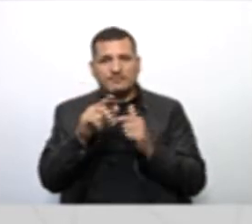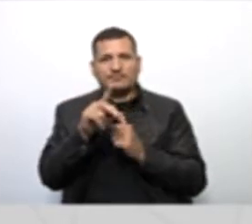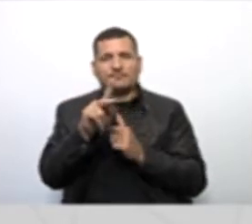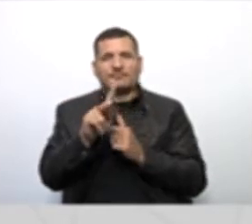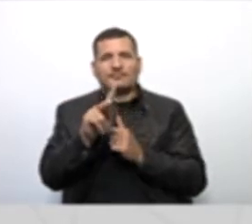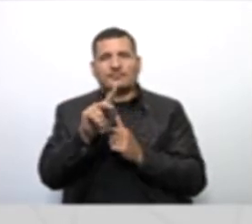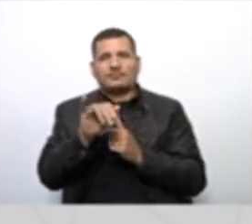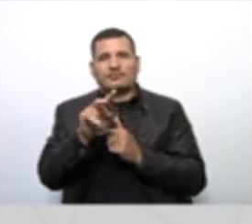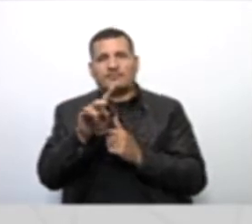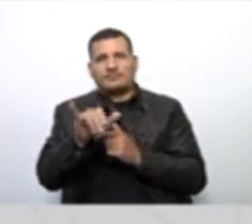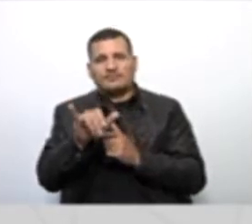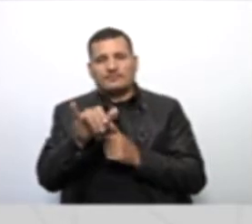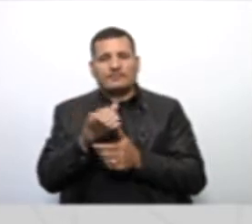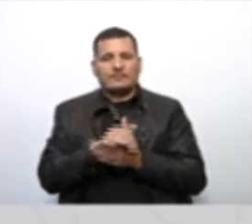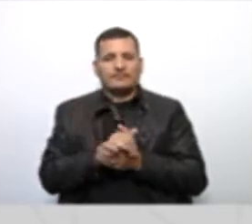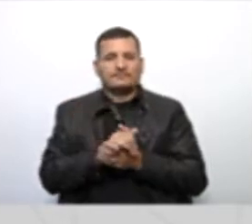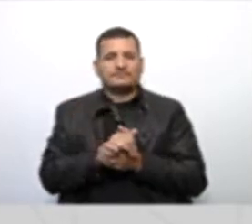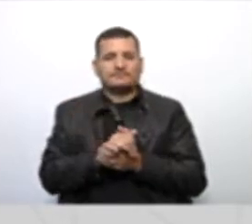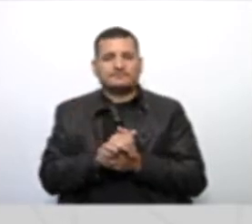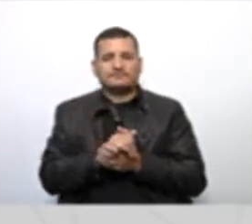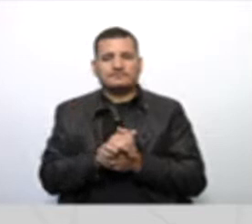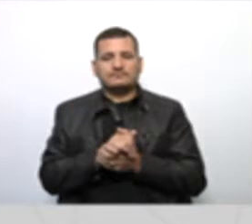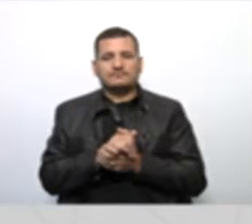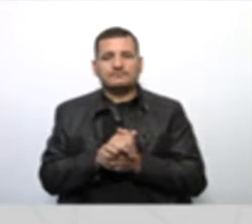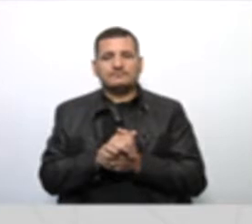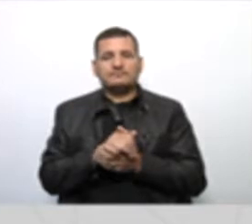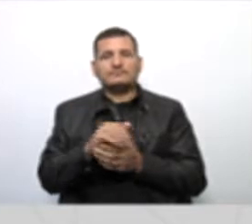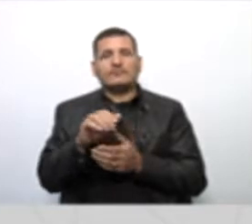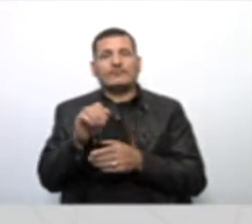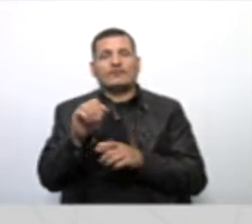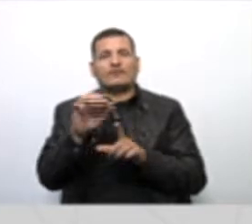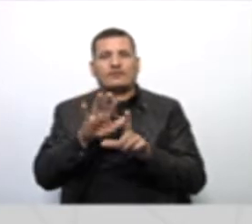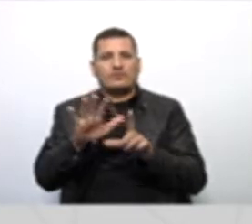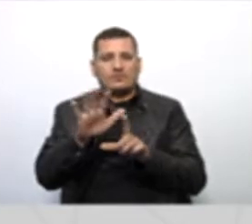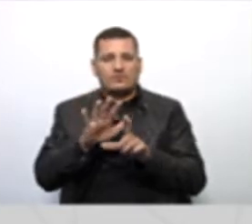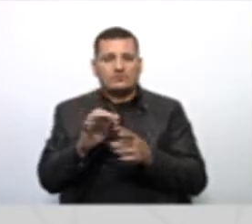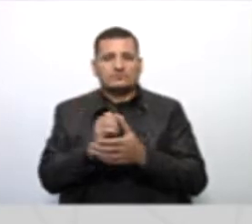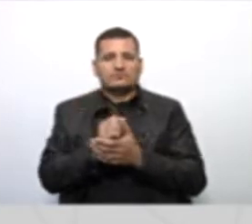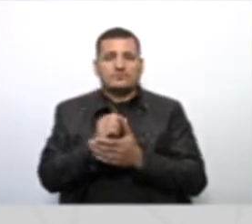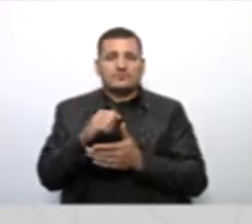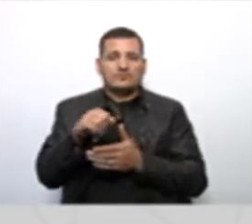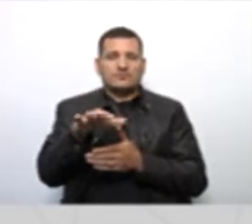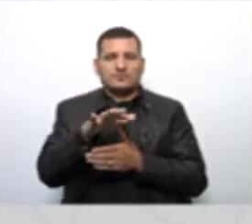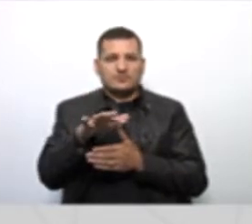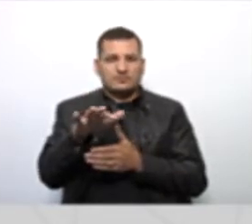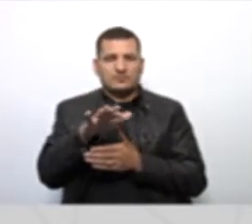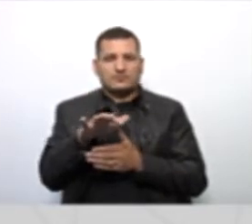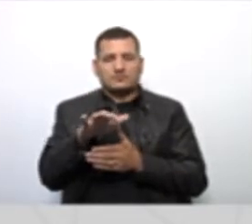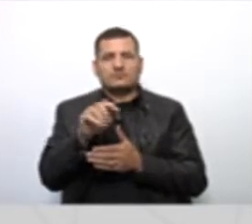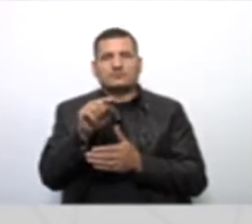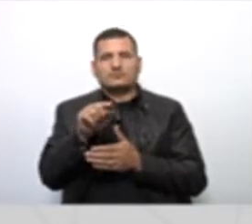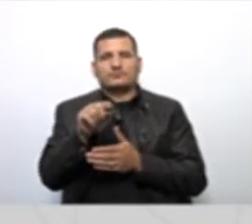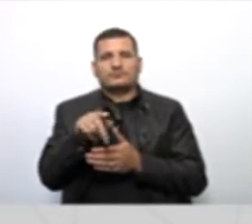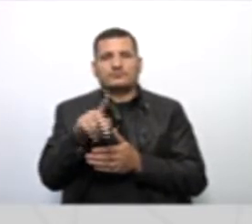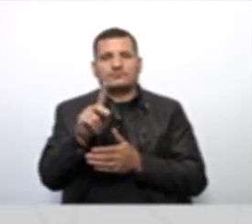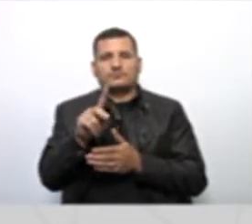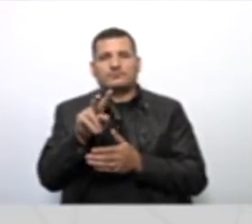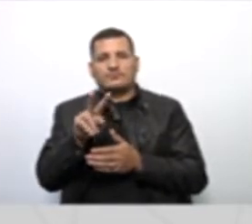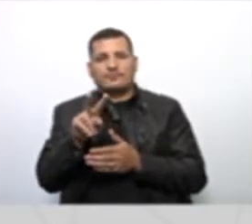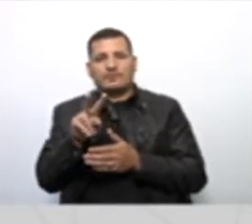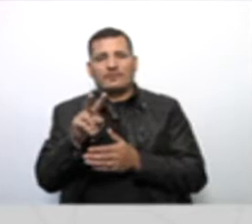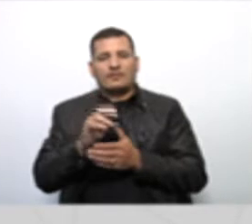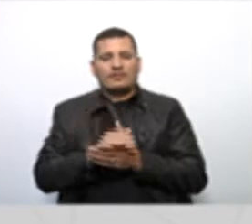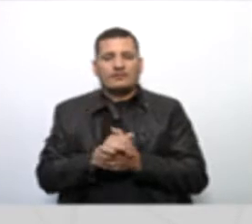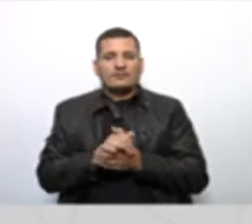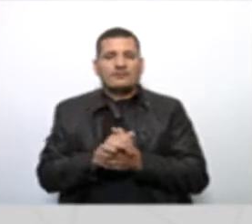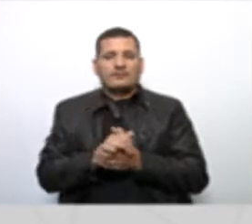são muito importantes. Os layouts também e o ambiente com a extensão .kv, que vamos